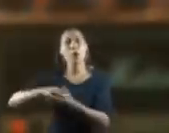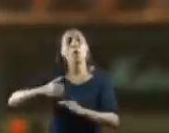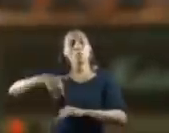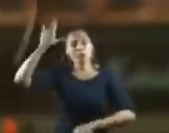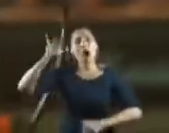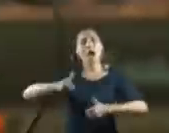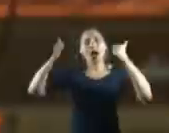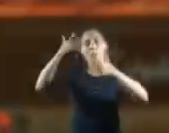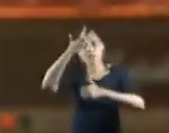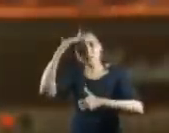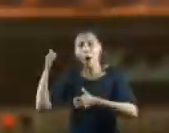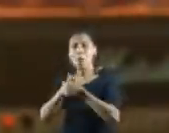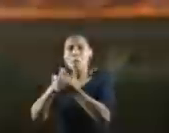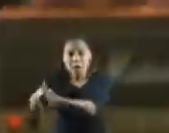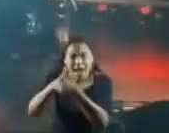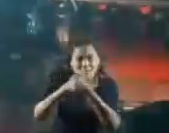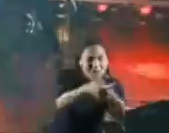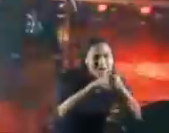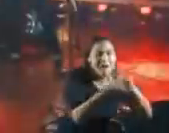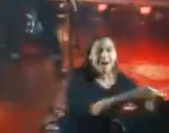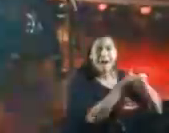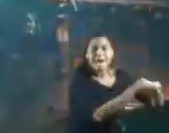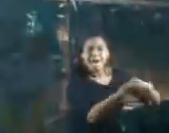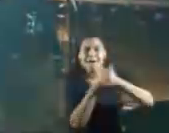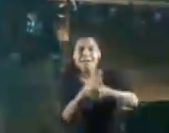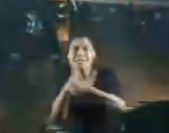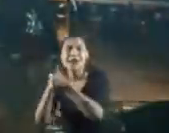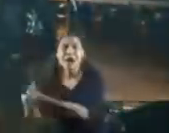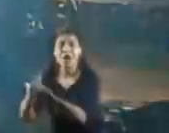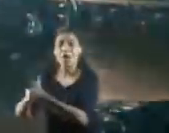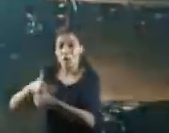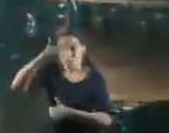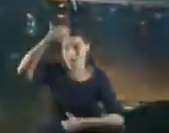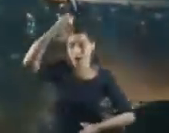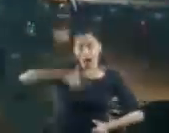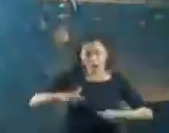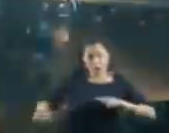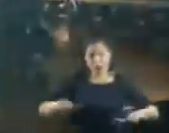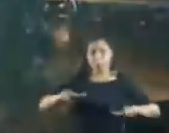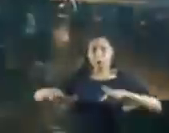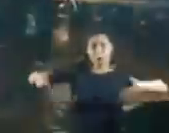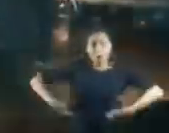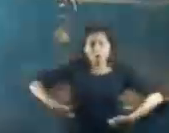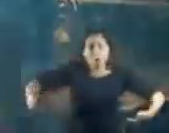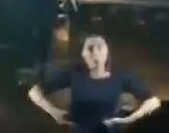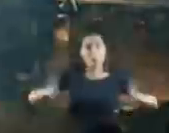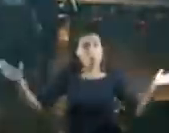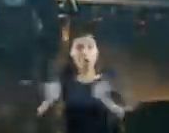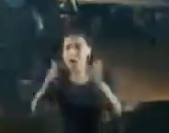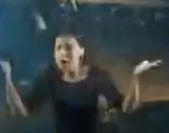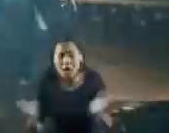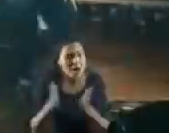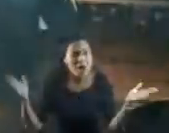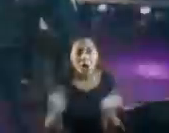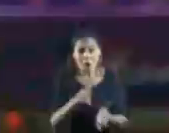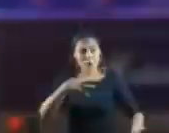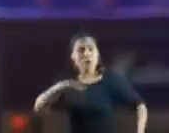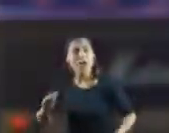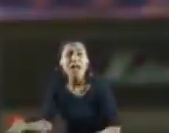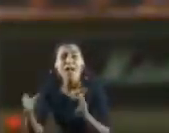a perseguição. O trabalhador com a fome e a miséria de seus